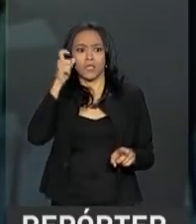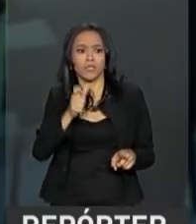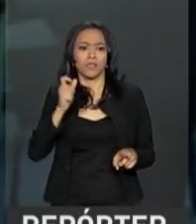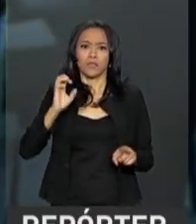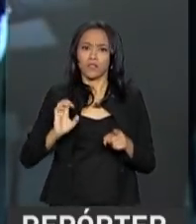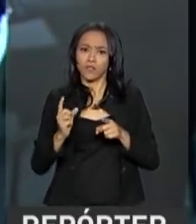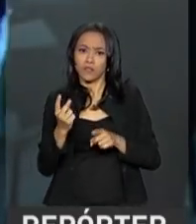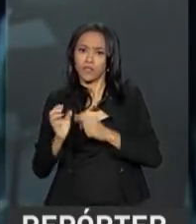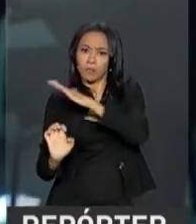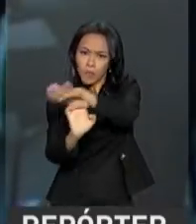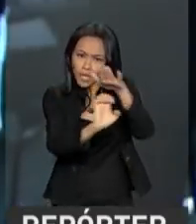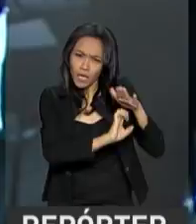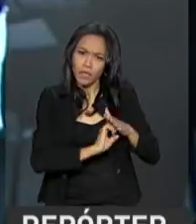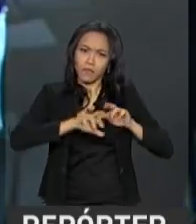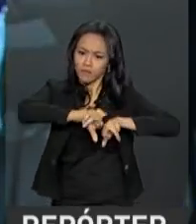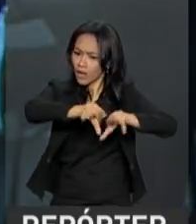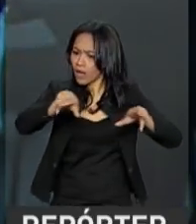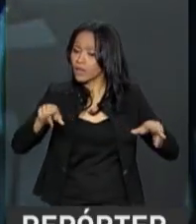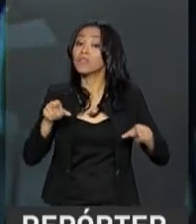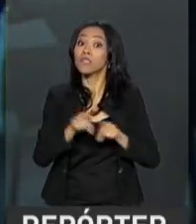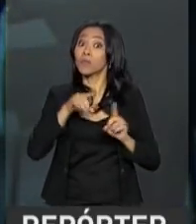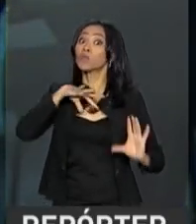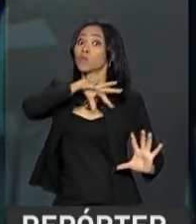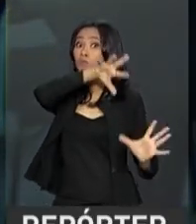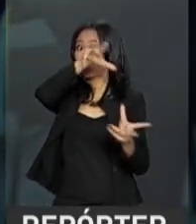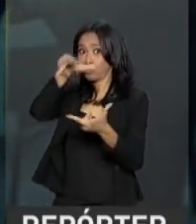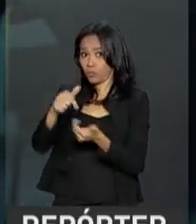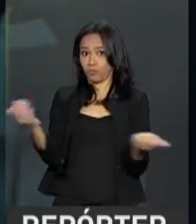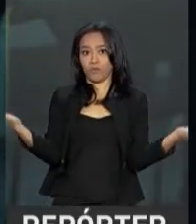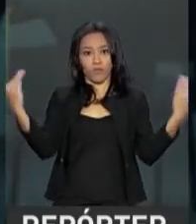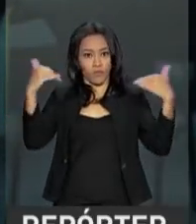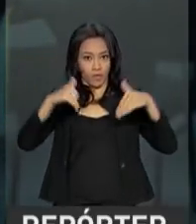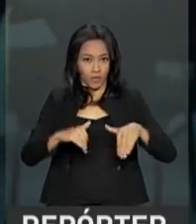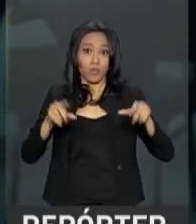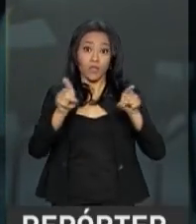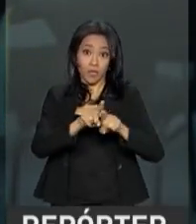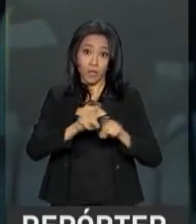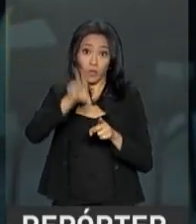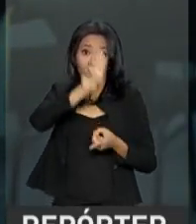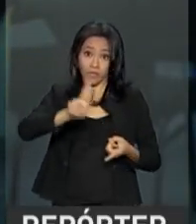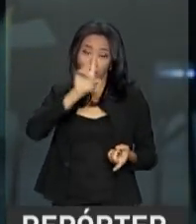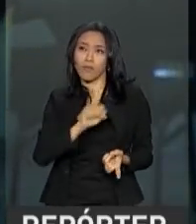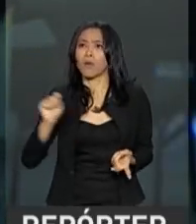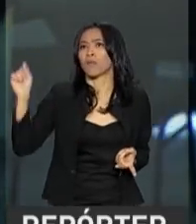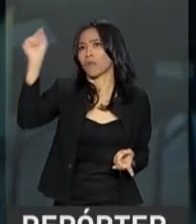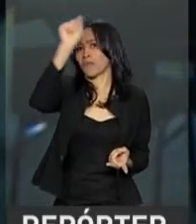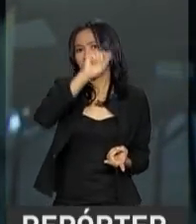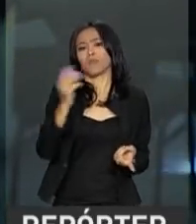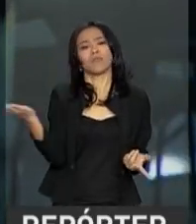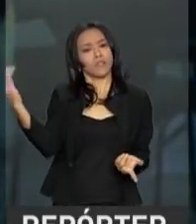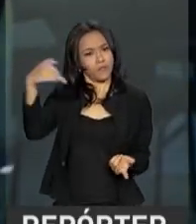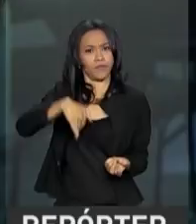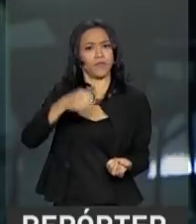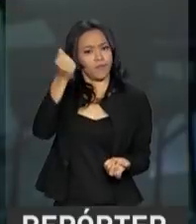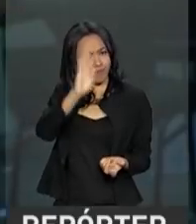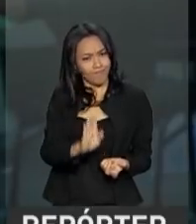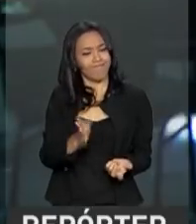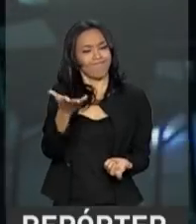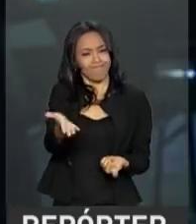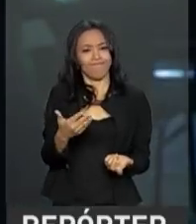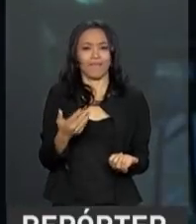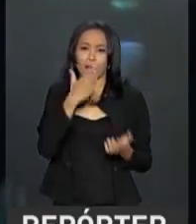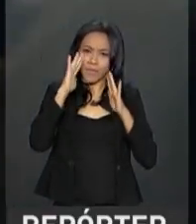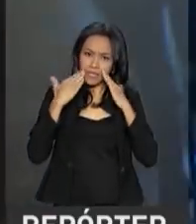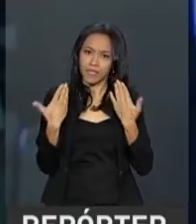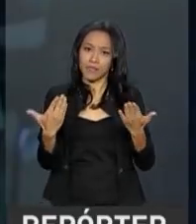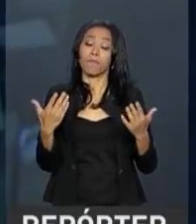e de diversas regiões do mundo, além de representantes da academia e de organismos e organizações internacionais.